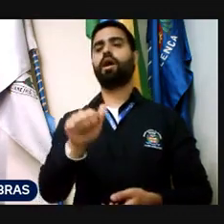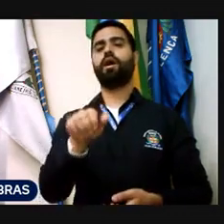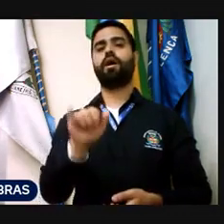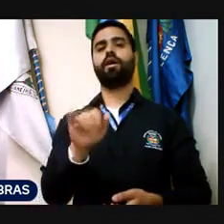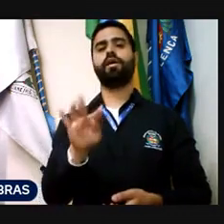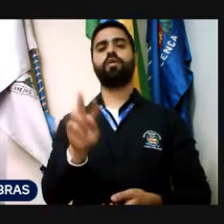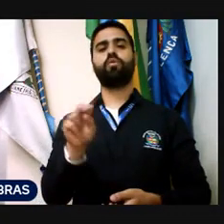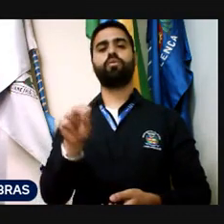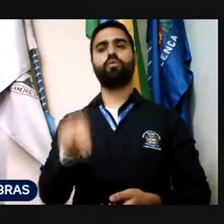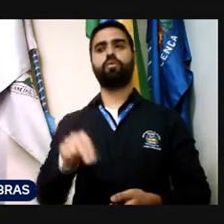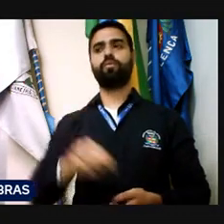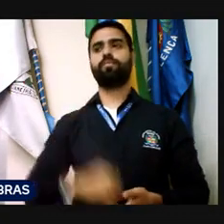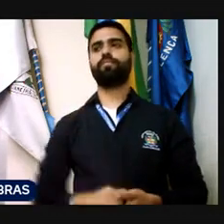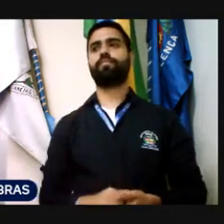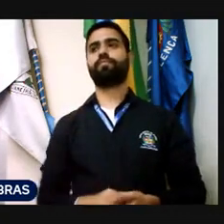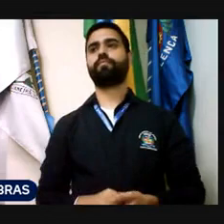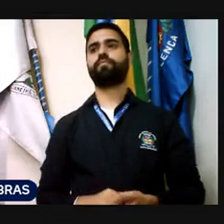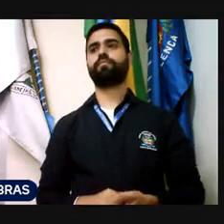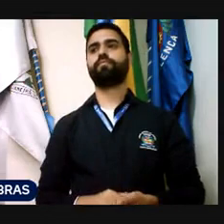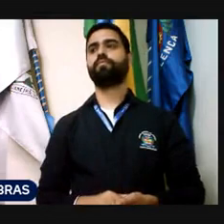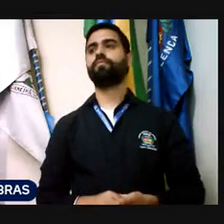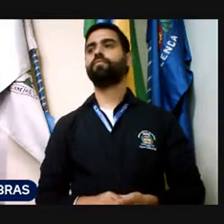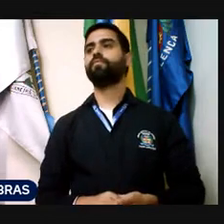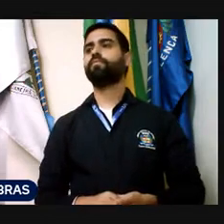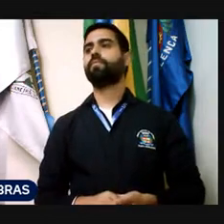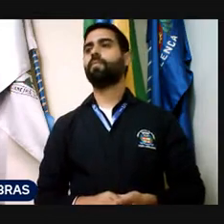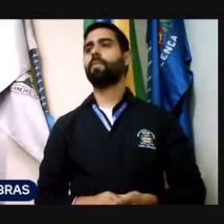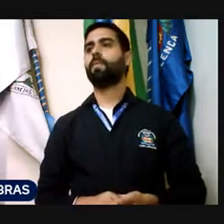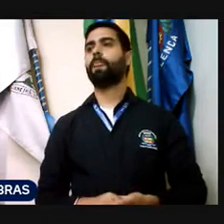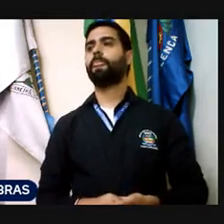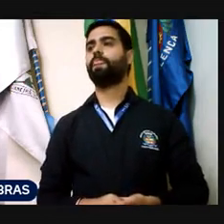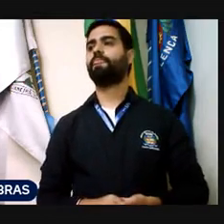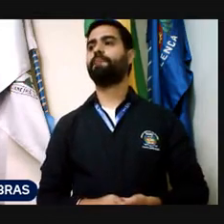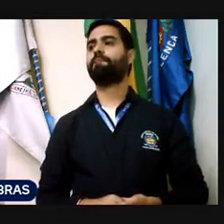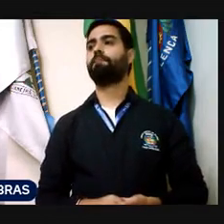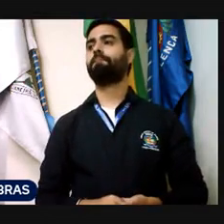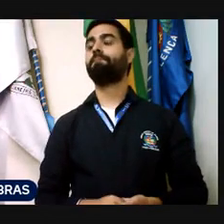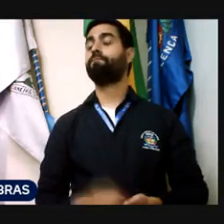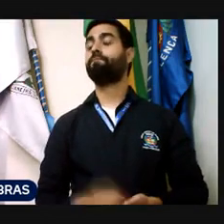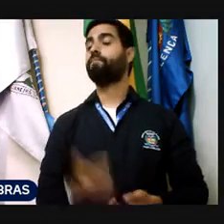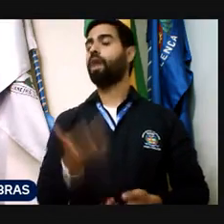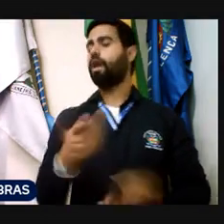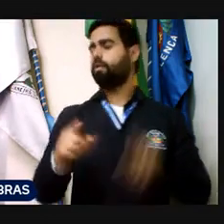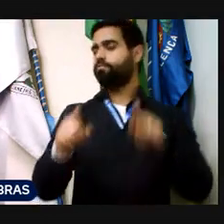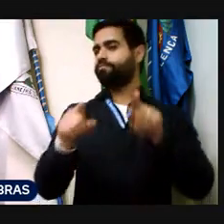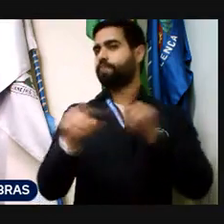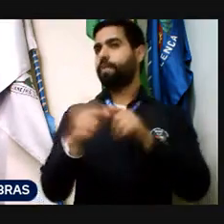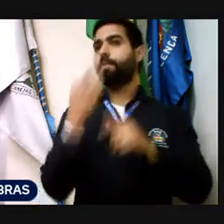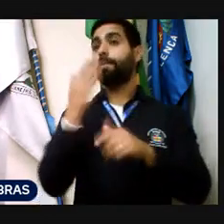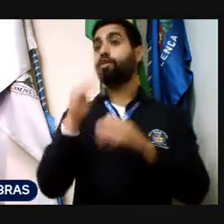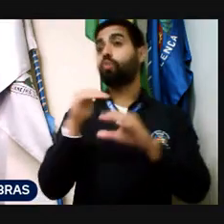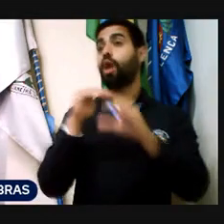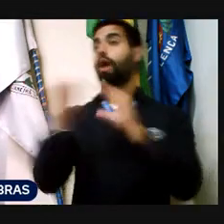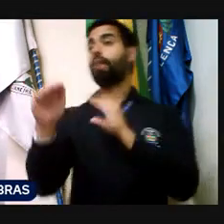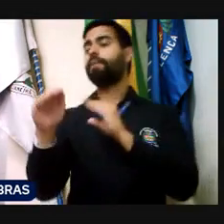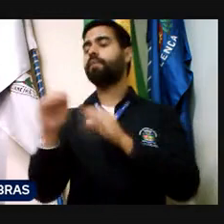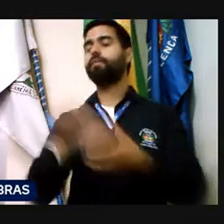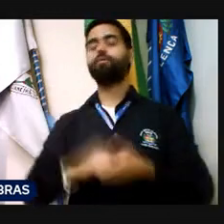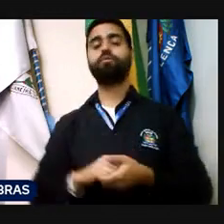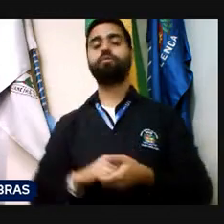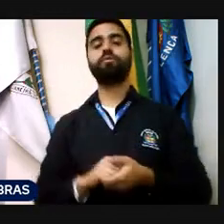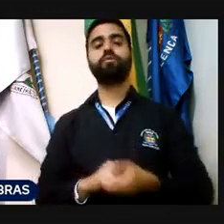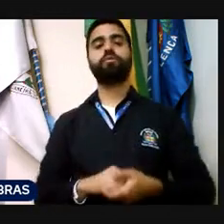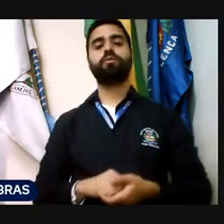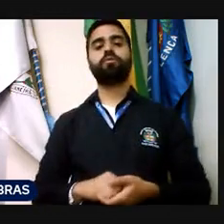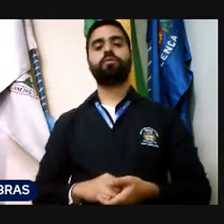se subscreve com a assentência da Igreja Casa Legislativa, no uso de suas atribuições, vem respeitosamente requerer que Vossa Excelência, ouvido o plenário de